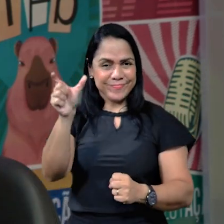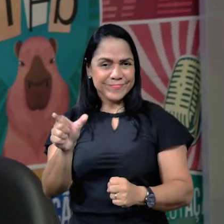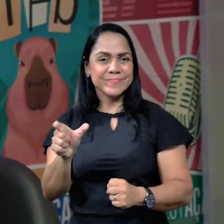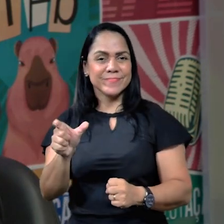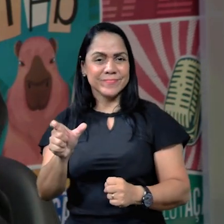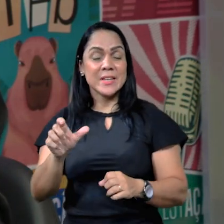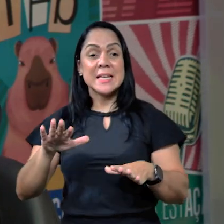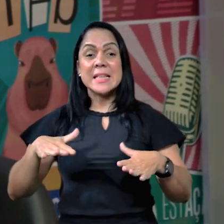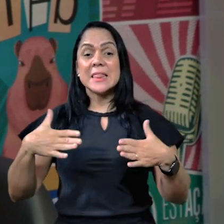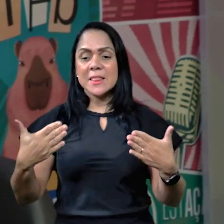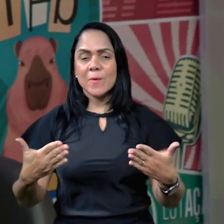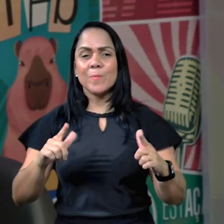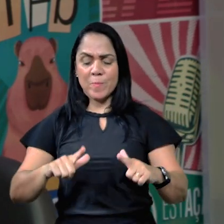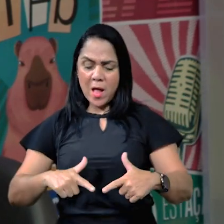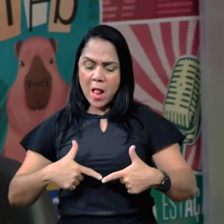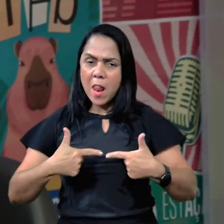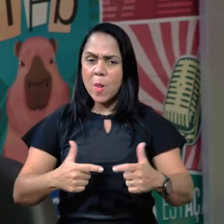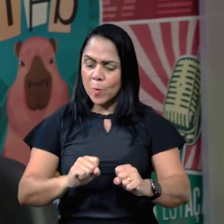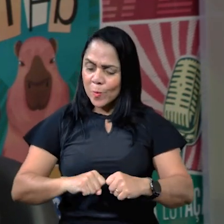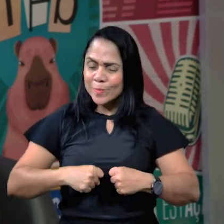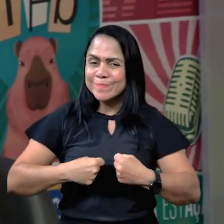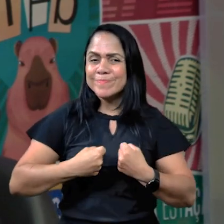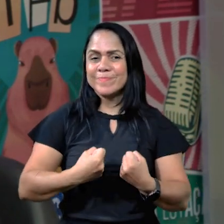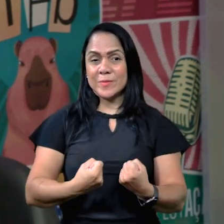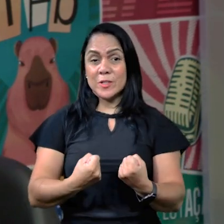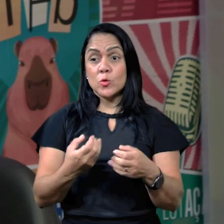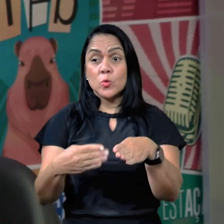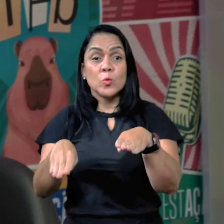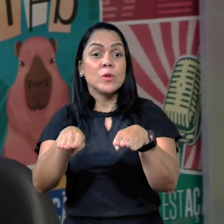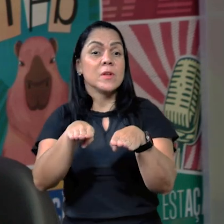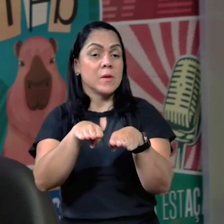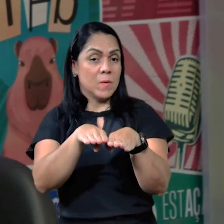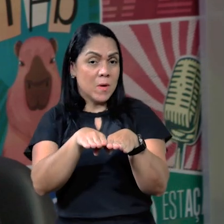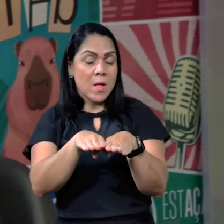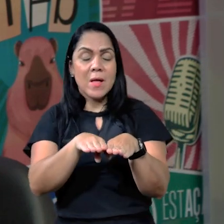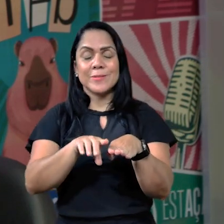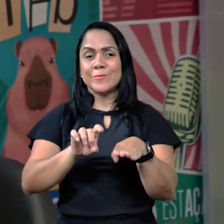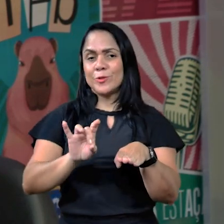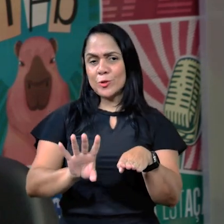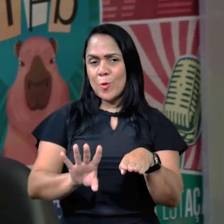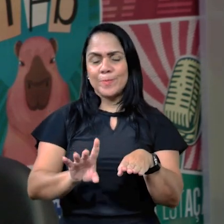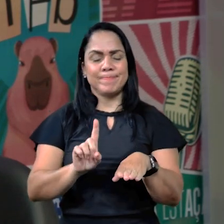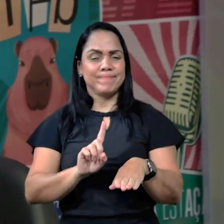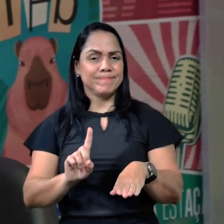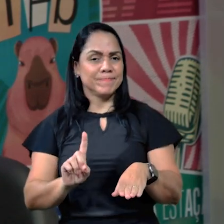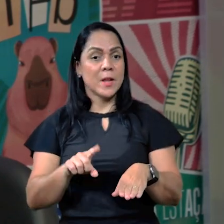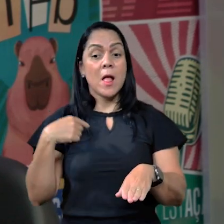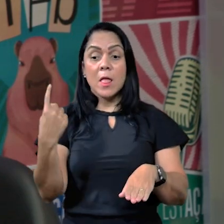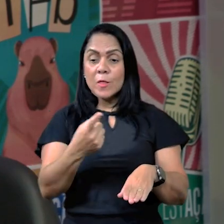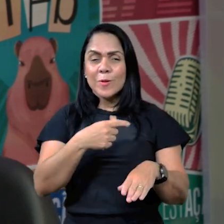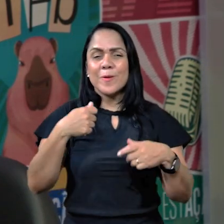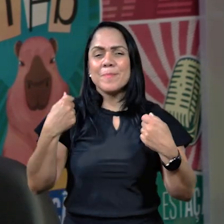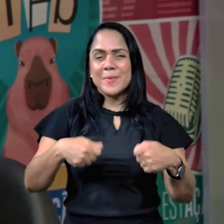Então, a luta ela não se dá só no âmbito dos iguais, Jamais. né? A gente precisa ter